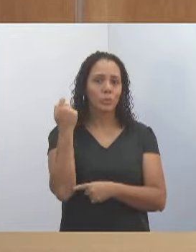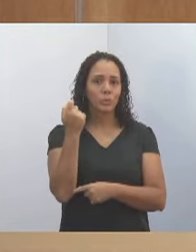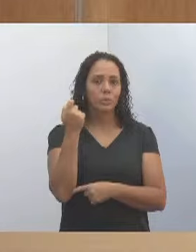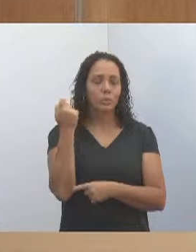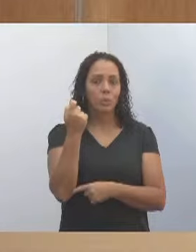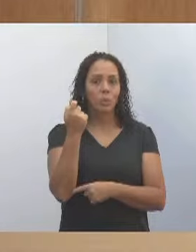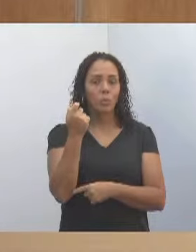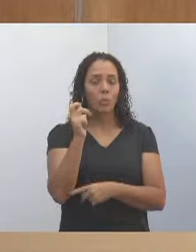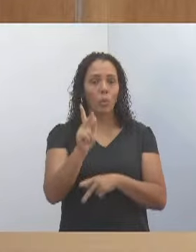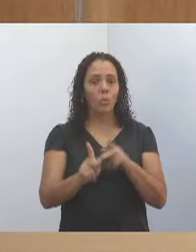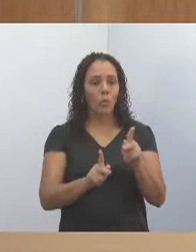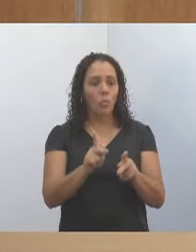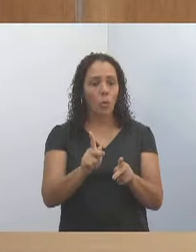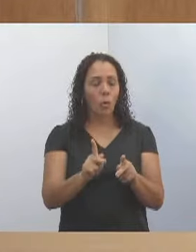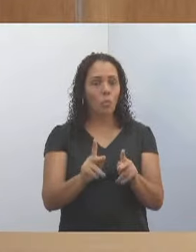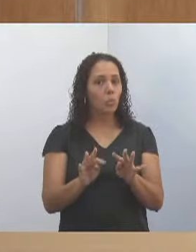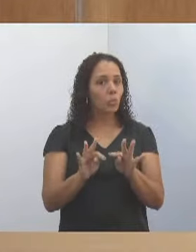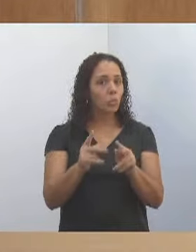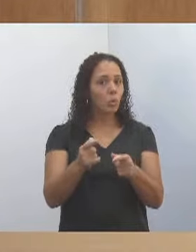a população perdeu tudo.